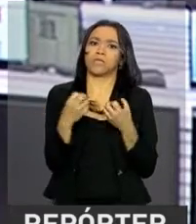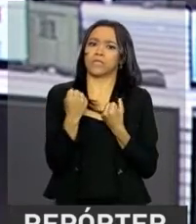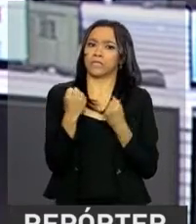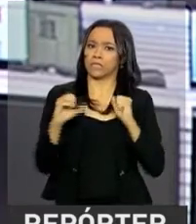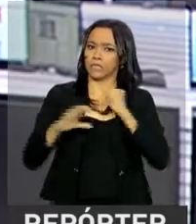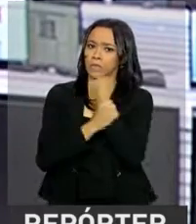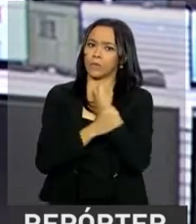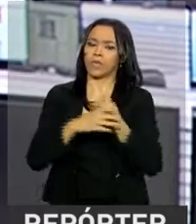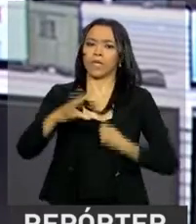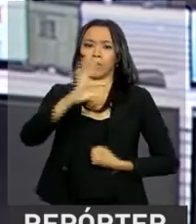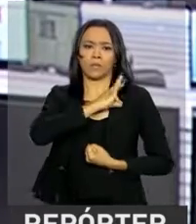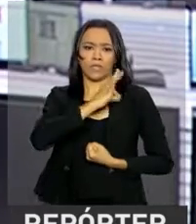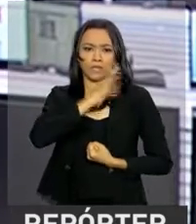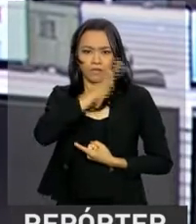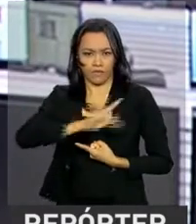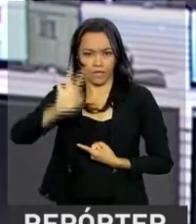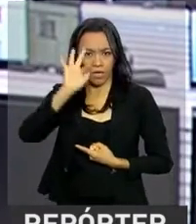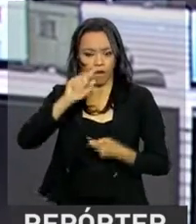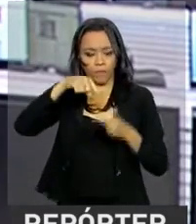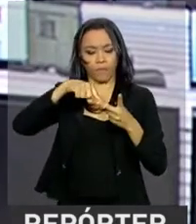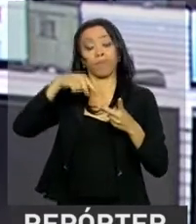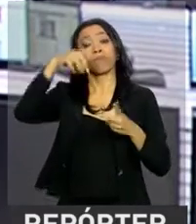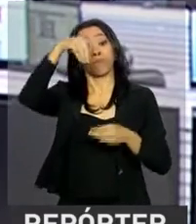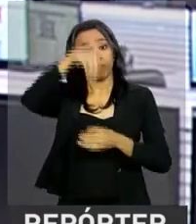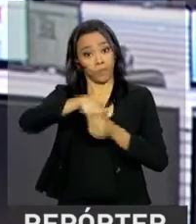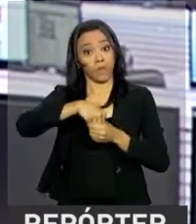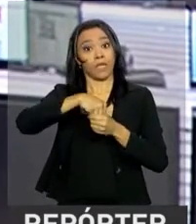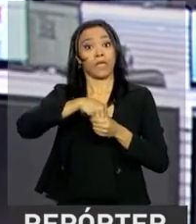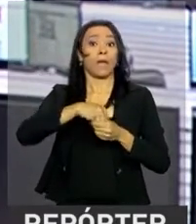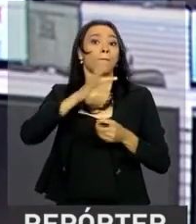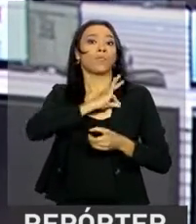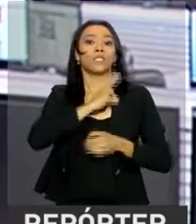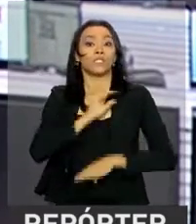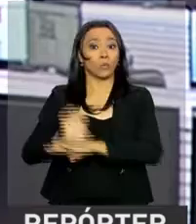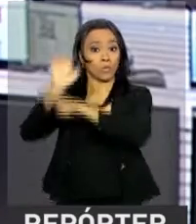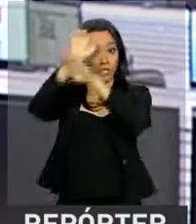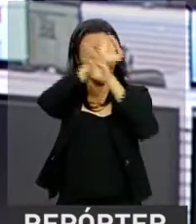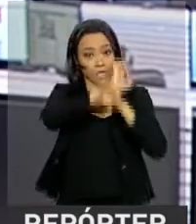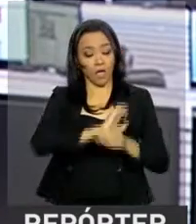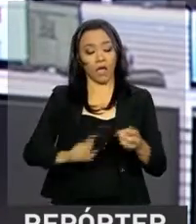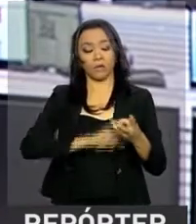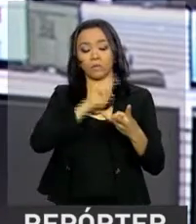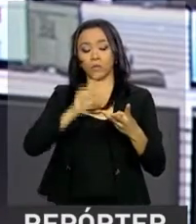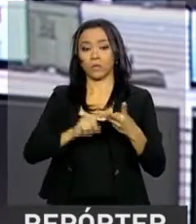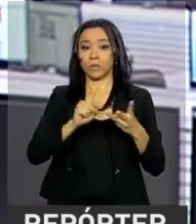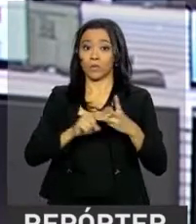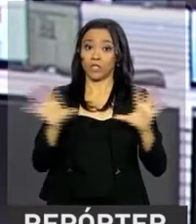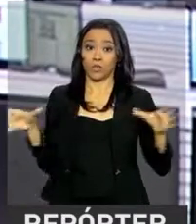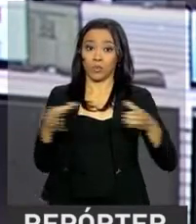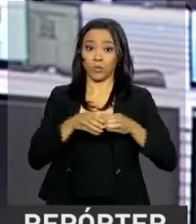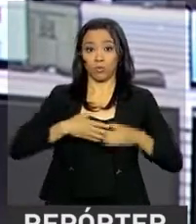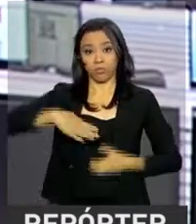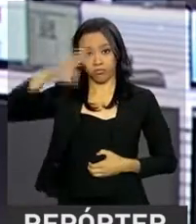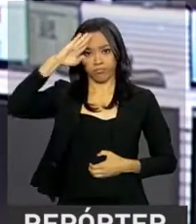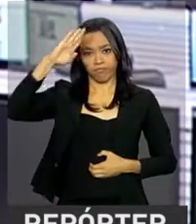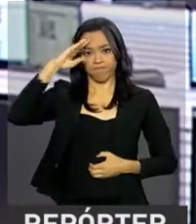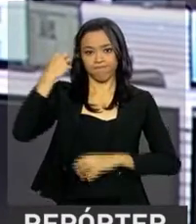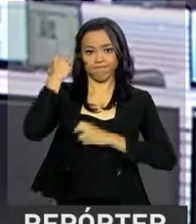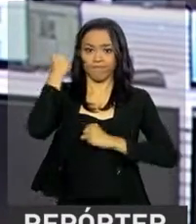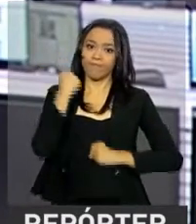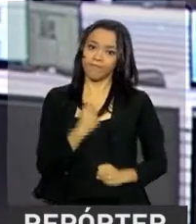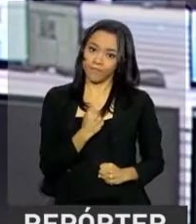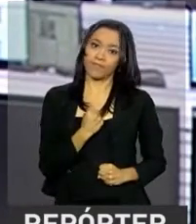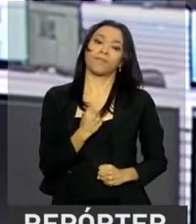como policiais federais polícias militares dos estados e as forças armadas daqui a pouco haverá